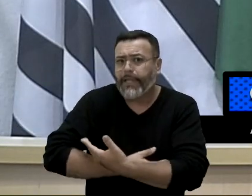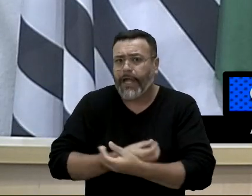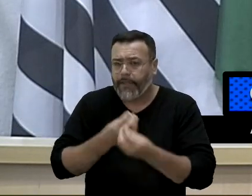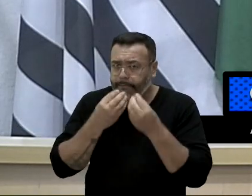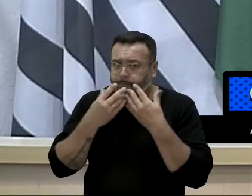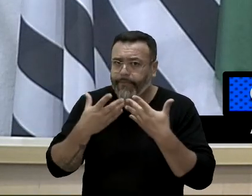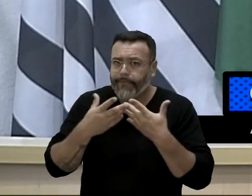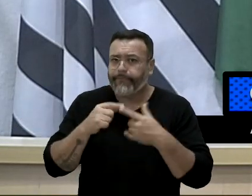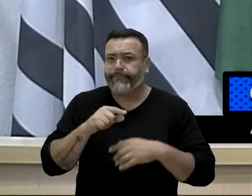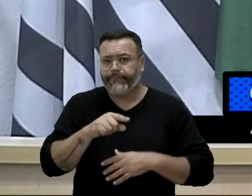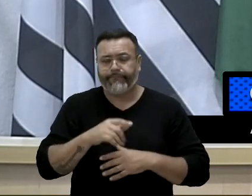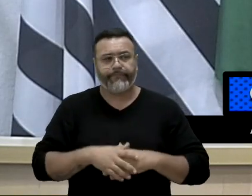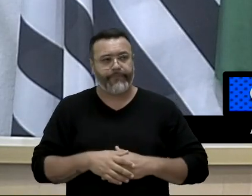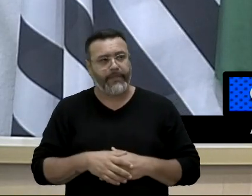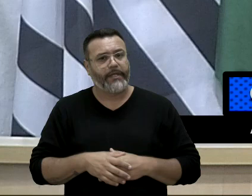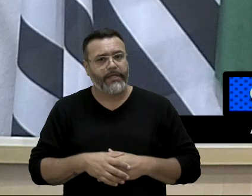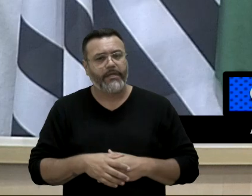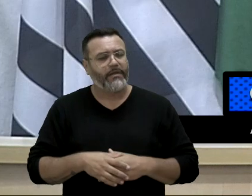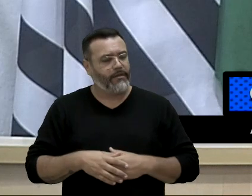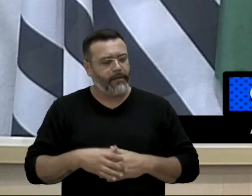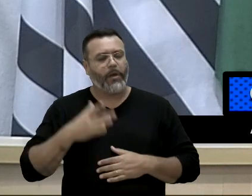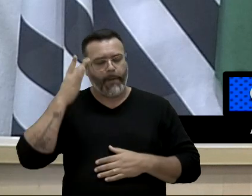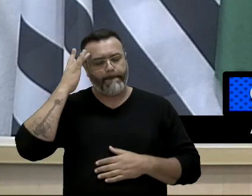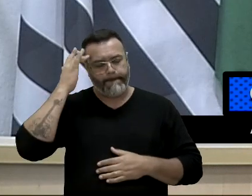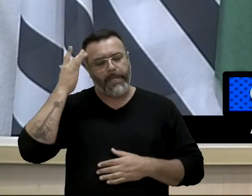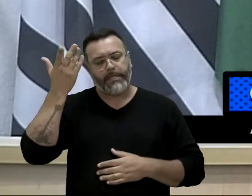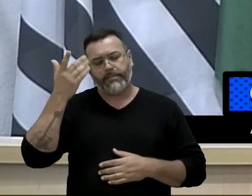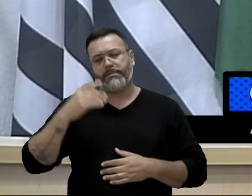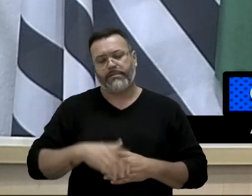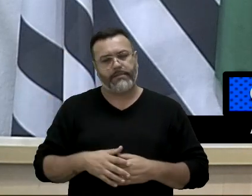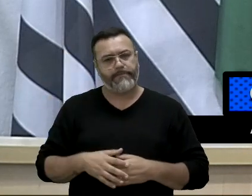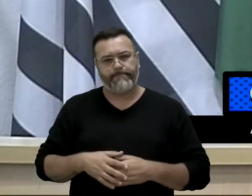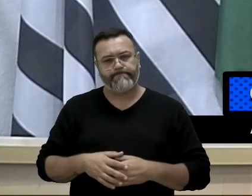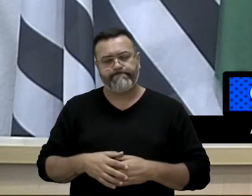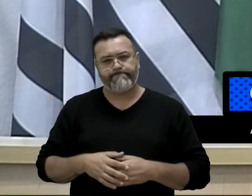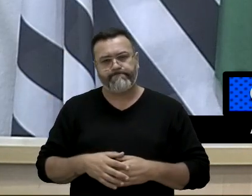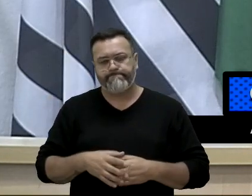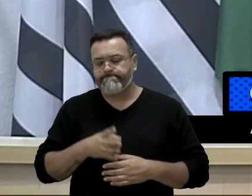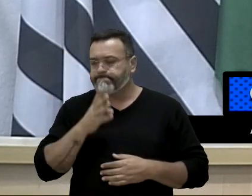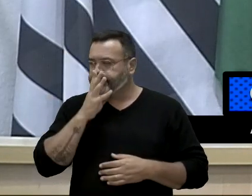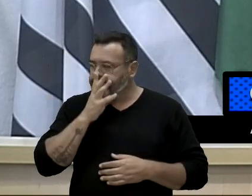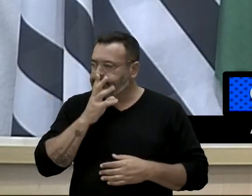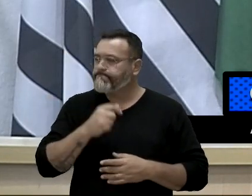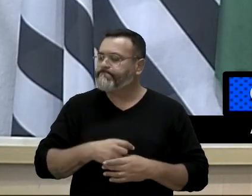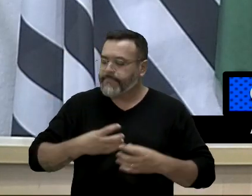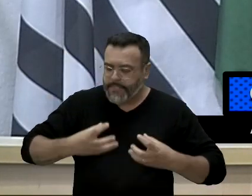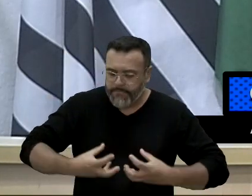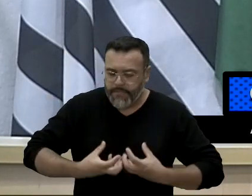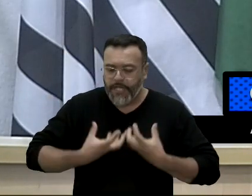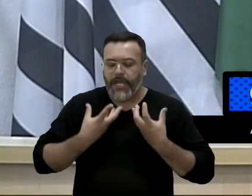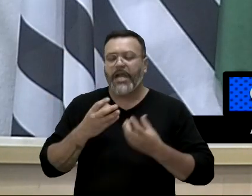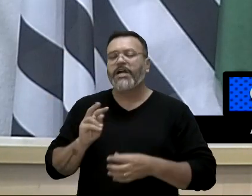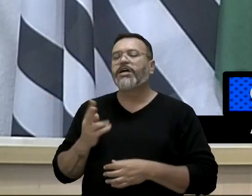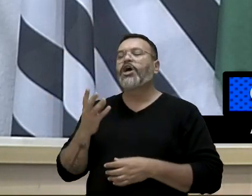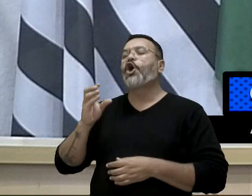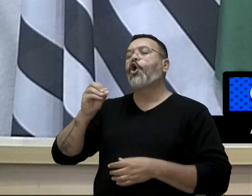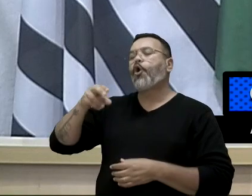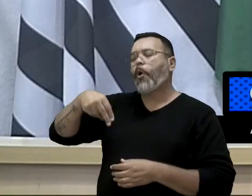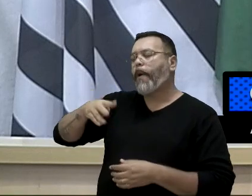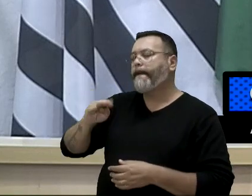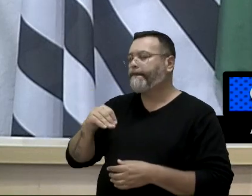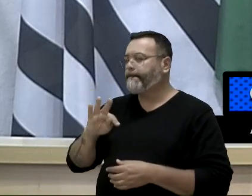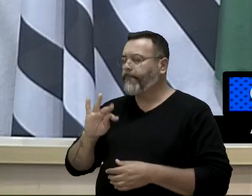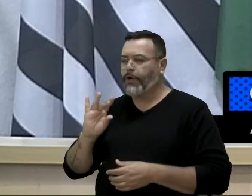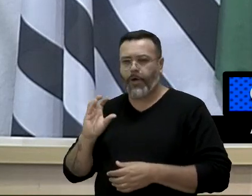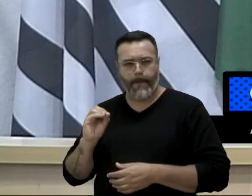O Christian que me fez sofrer muito. Mas, gente, é impressionante essa carga de hormônio, essa mudança que dá no corpo da gente. Você